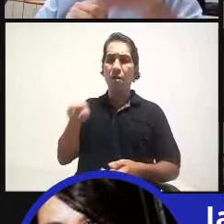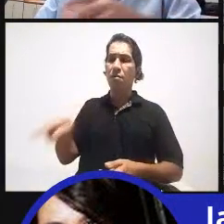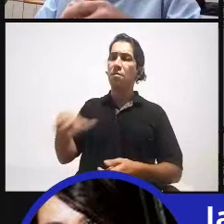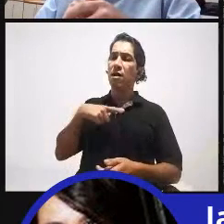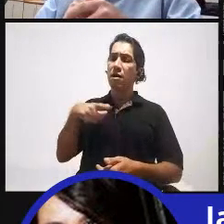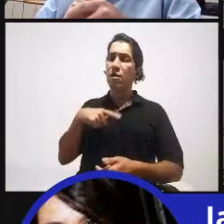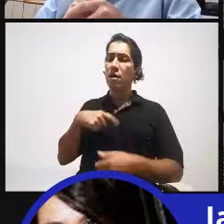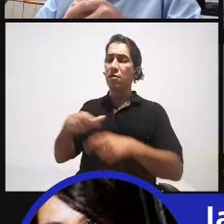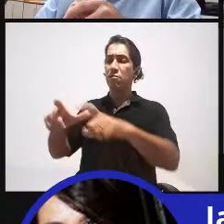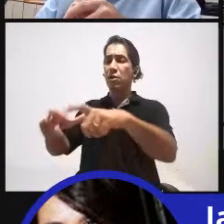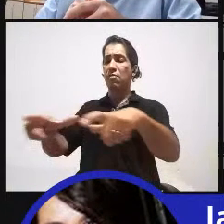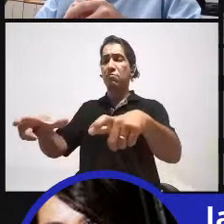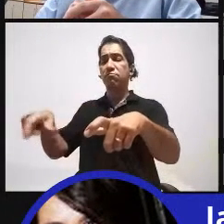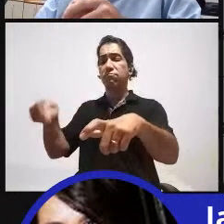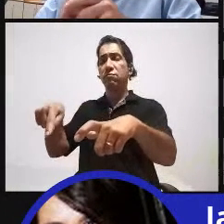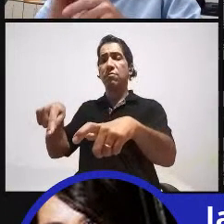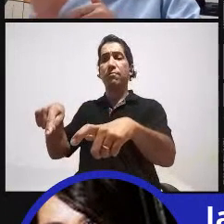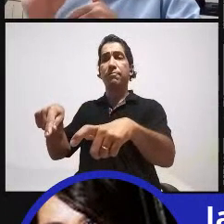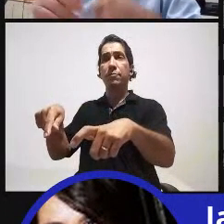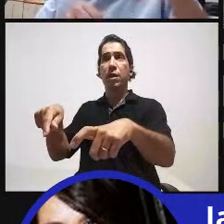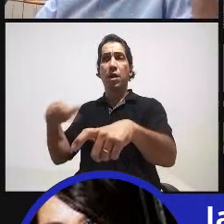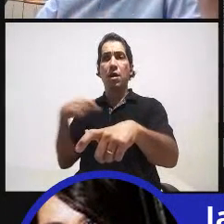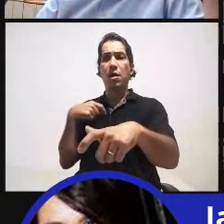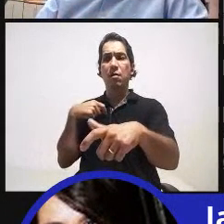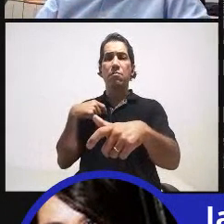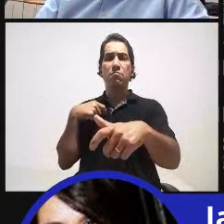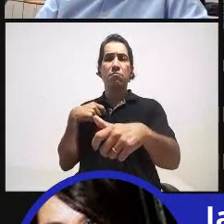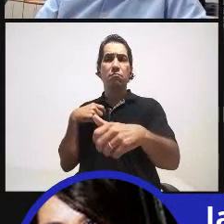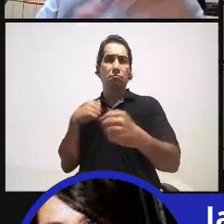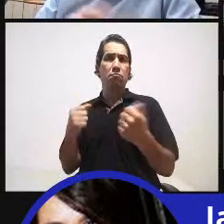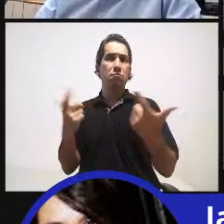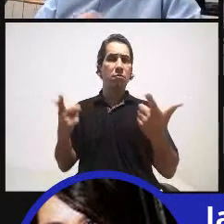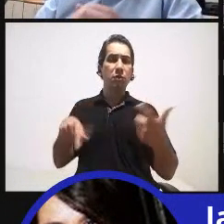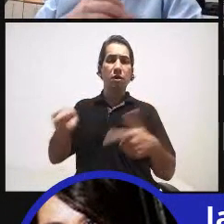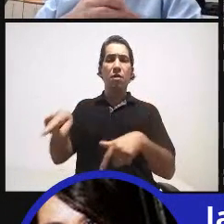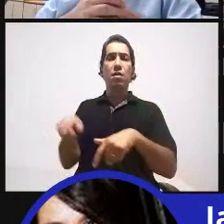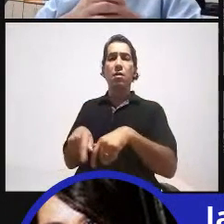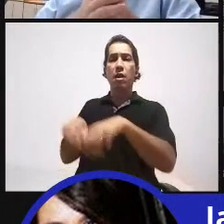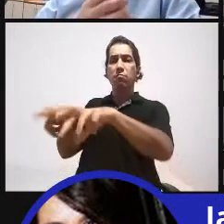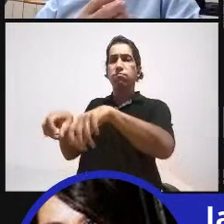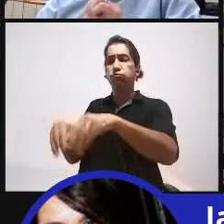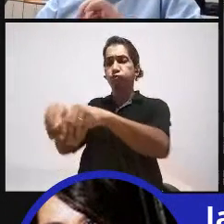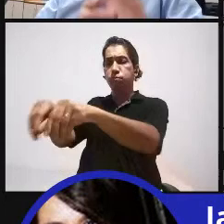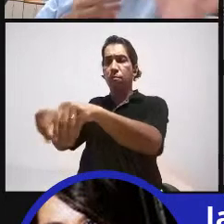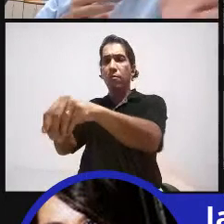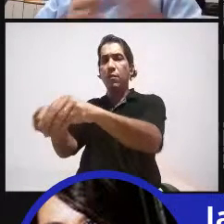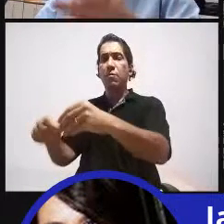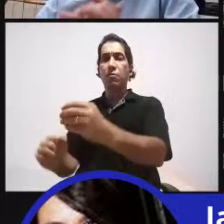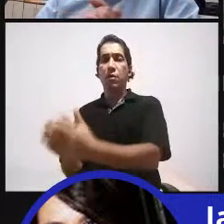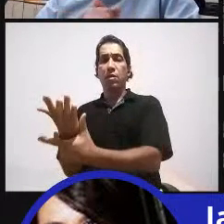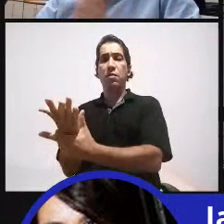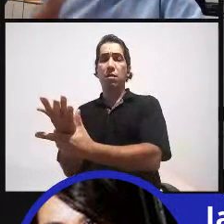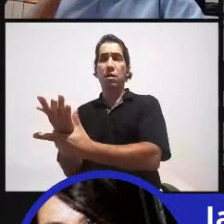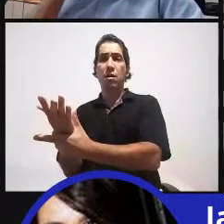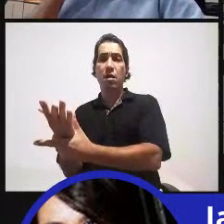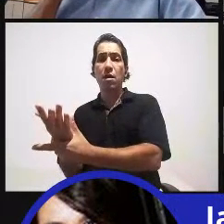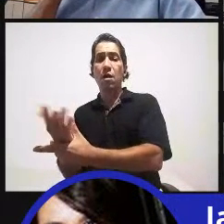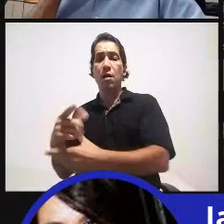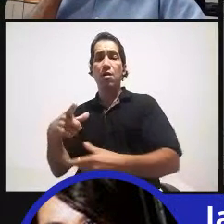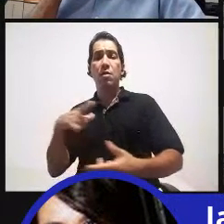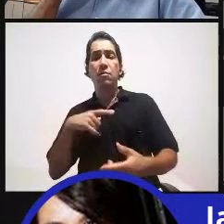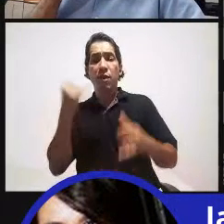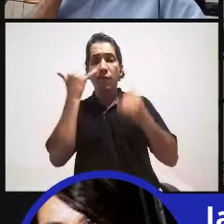Porque já que eu tenho uma previsão que não é muito boa, que o meu estoque de água não está muito